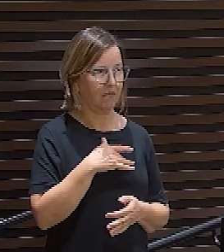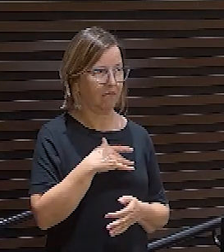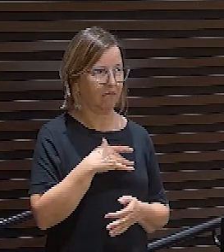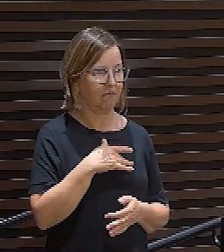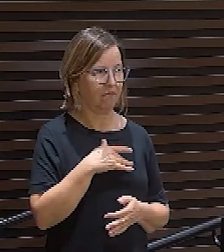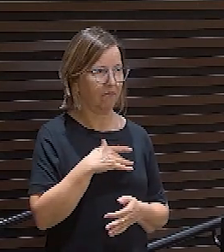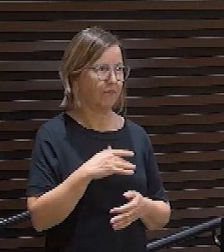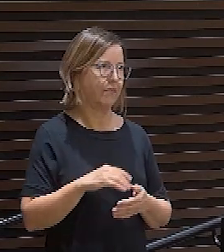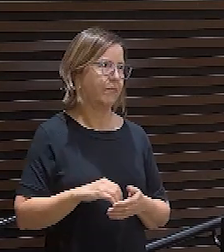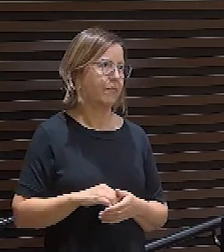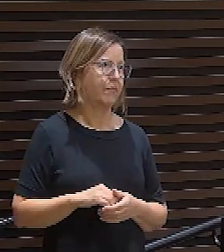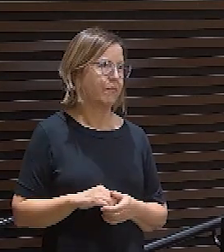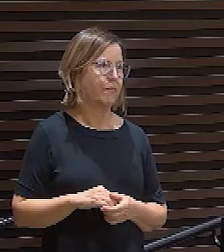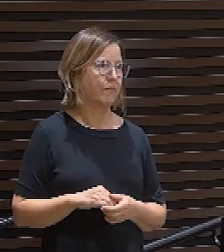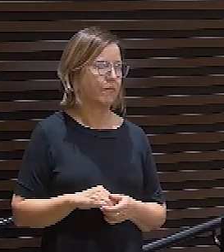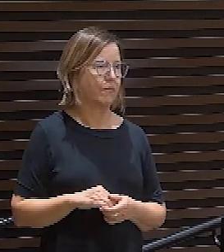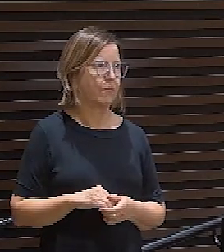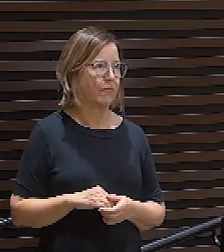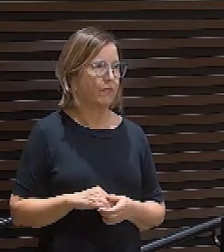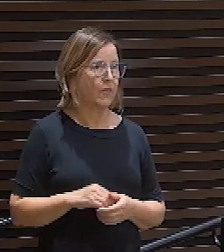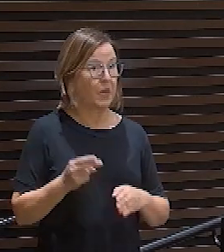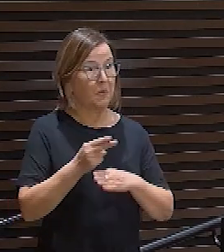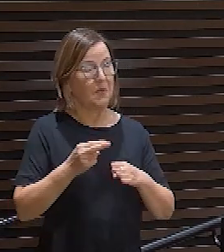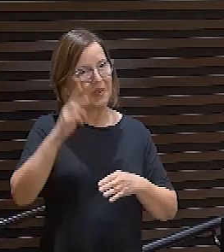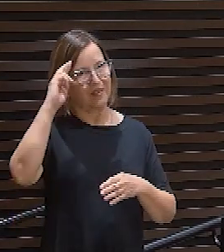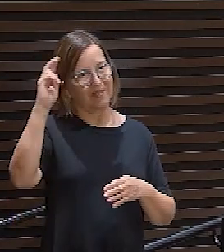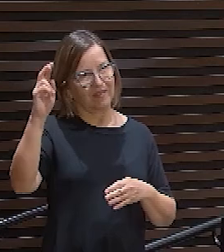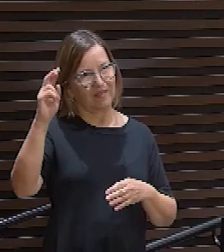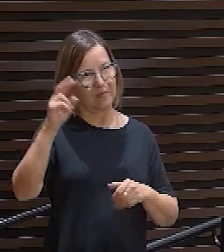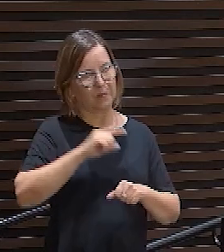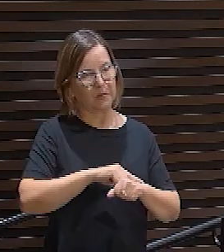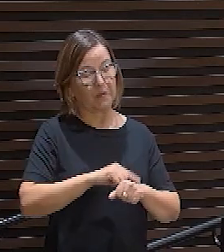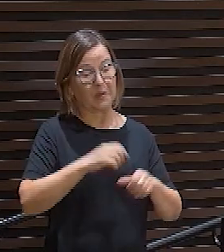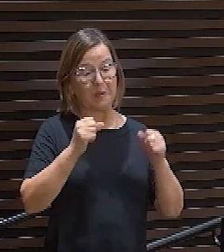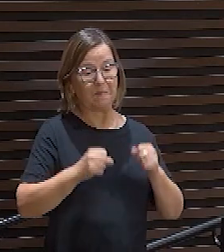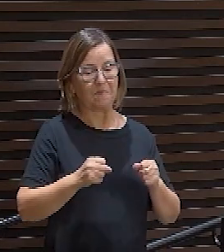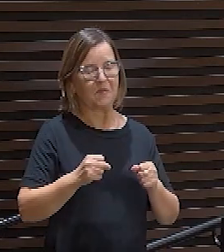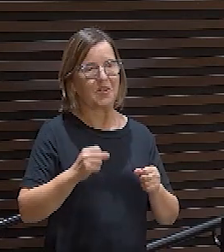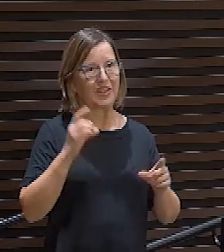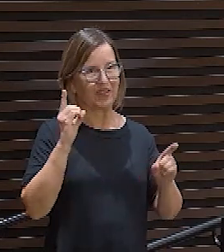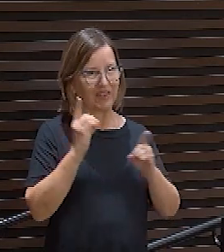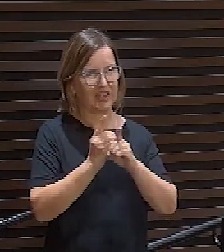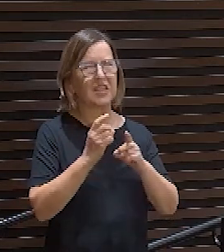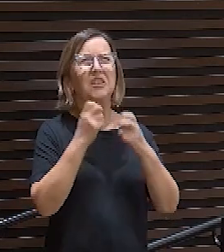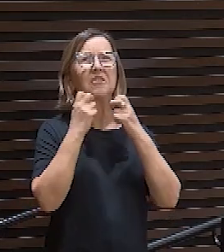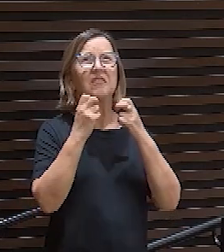ouvirá. Buscai ao Senhor enquanto se pode achar, invocai-o enquanto está perto.